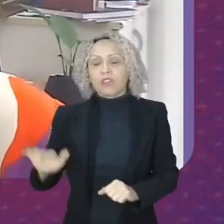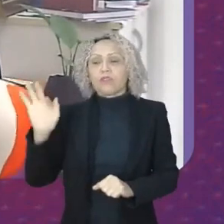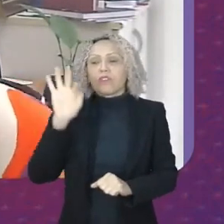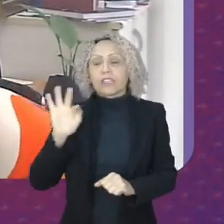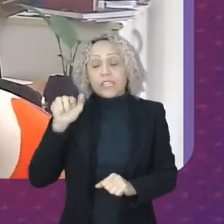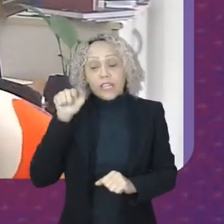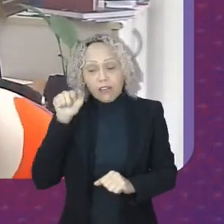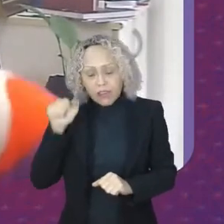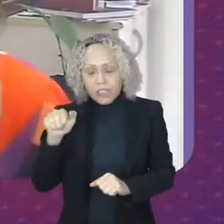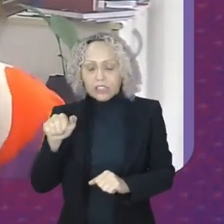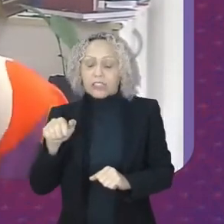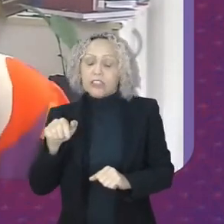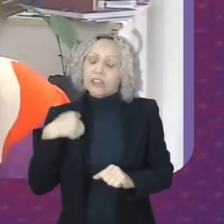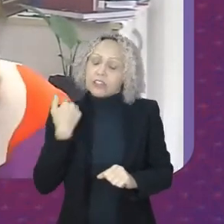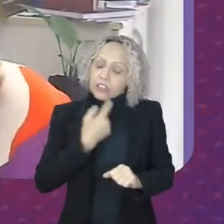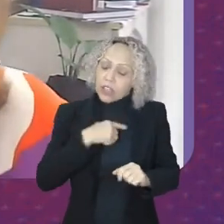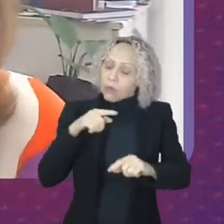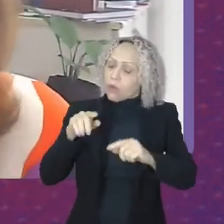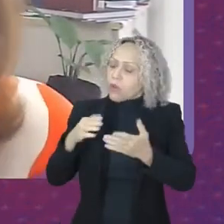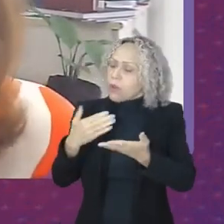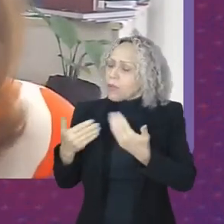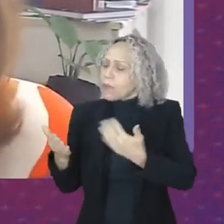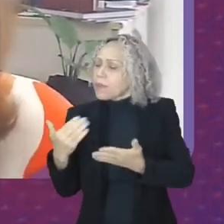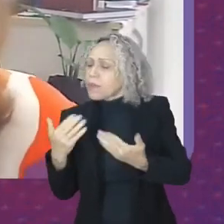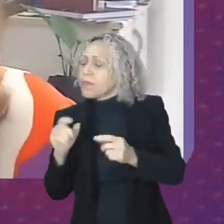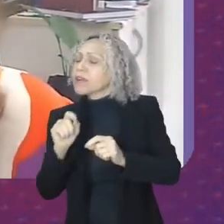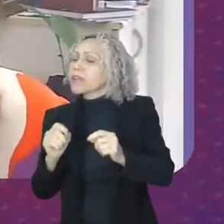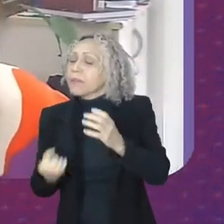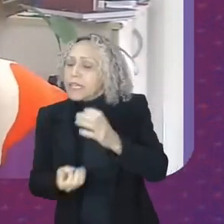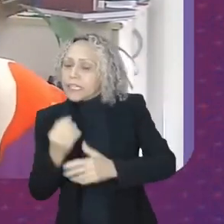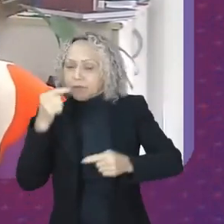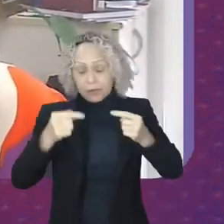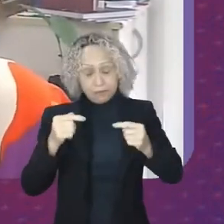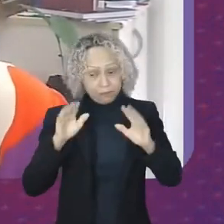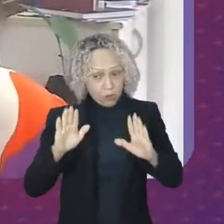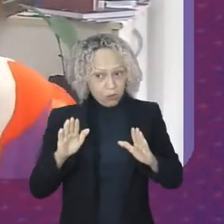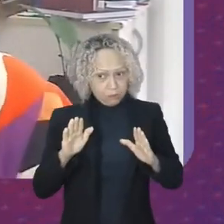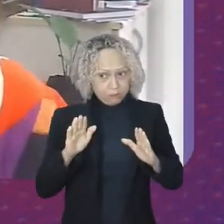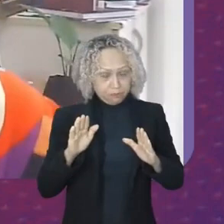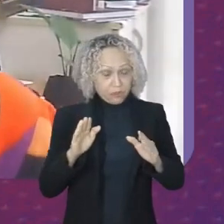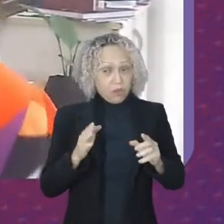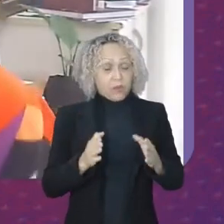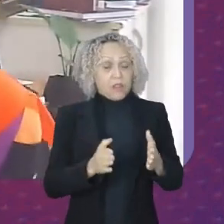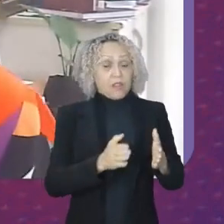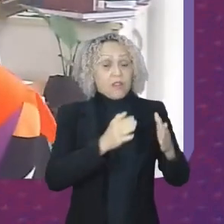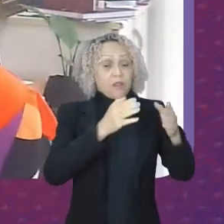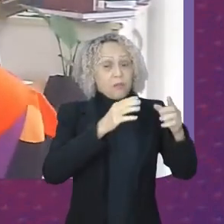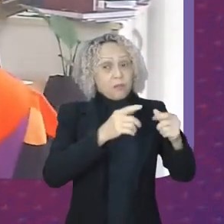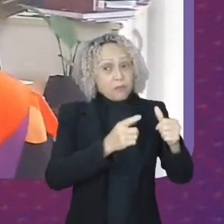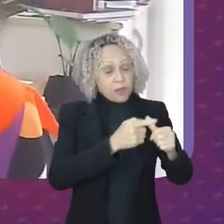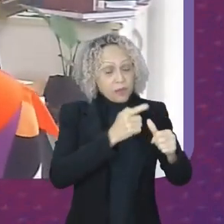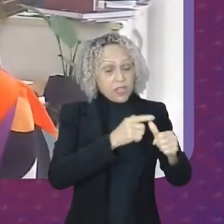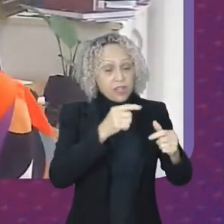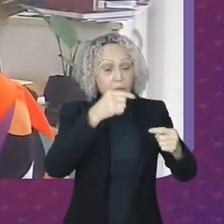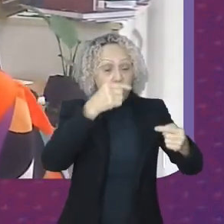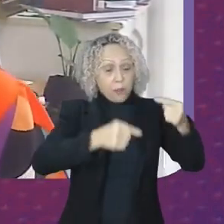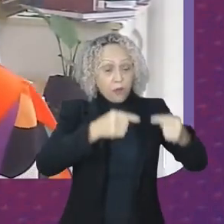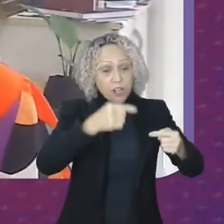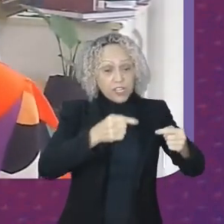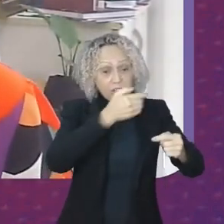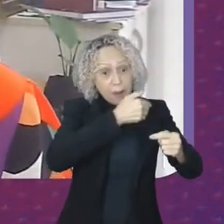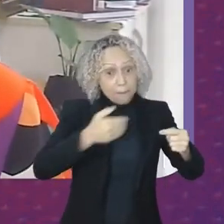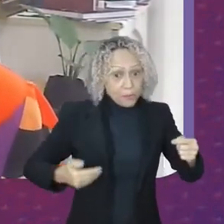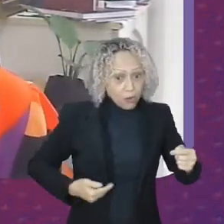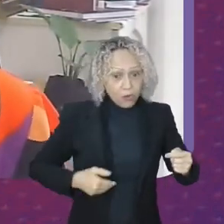e propor política para as mulheres. Porque uma coisa é fazer política pública, outra coisa é fazer política pública para as mulheres. Então, nesse